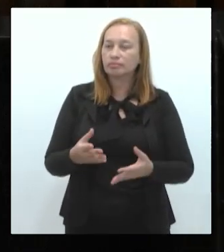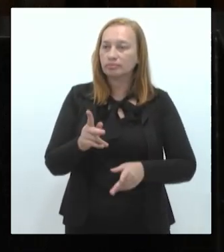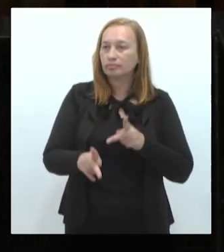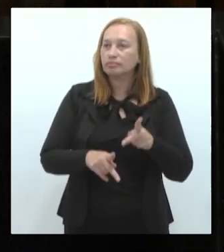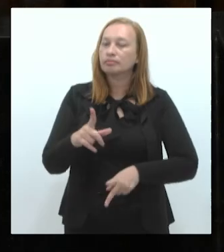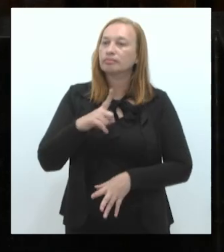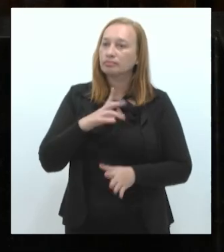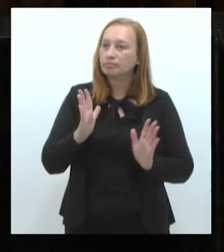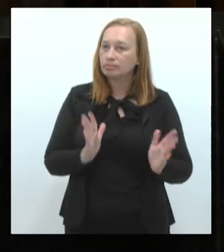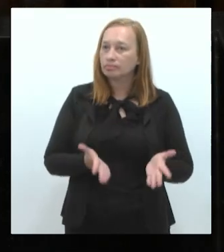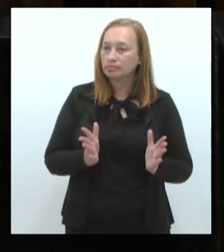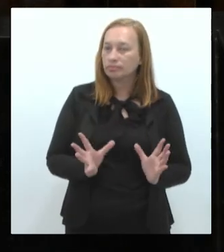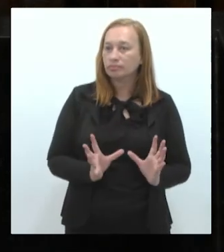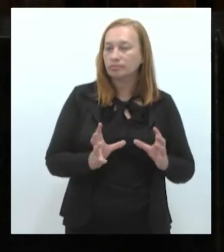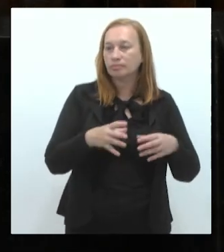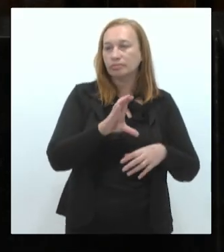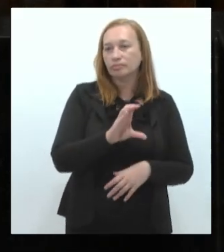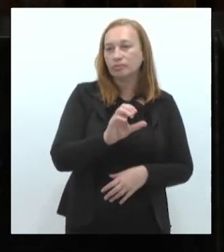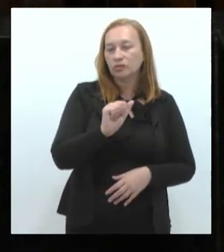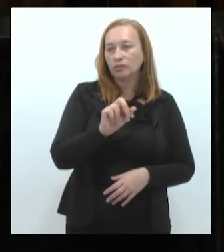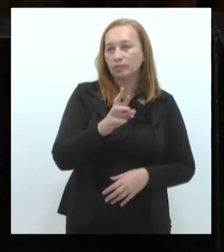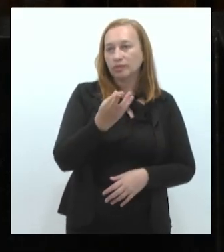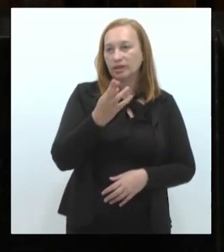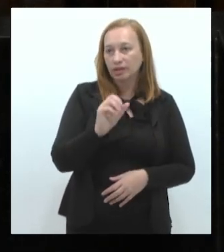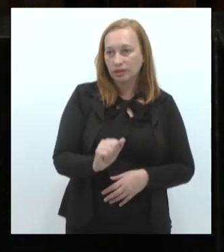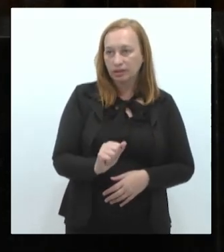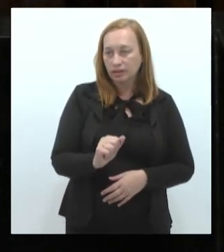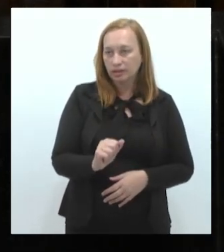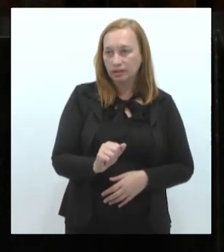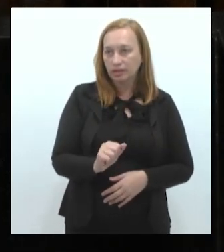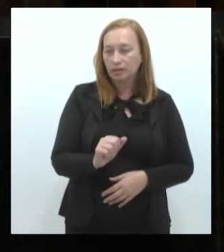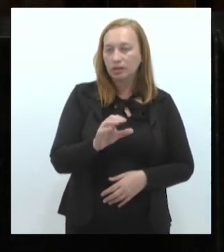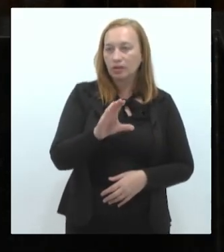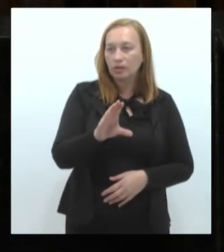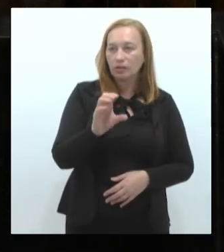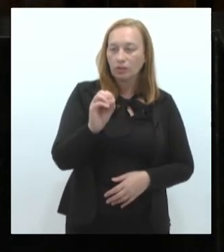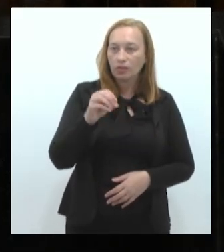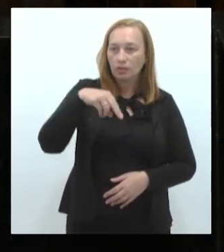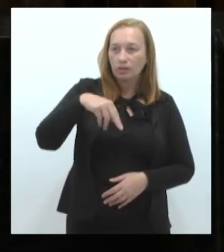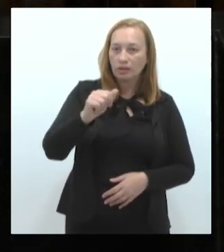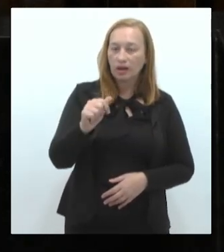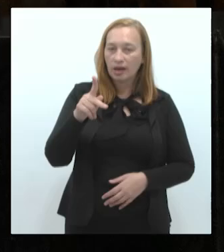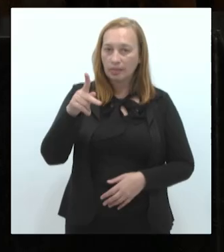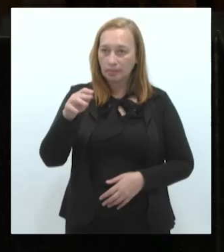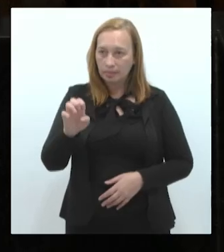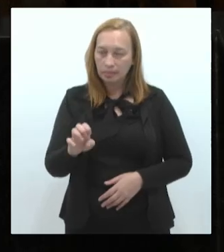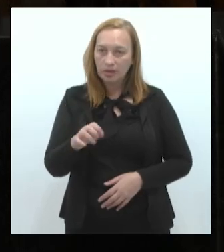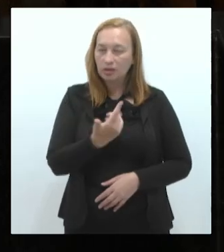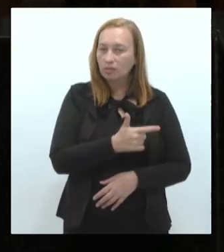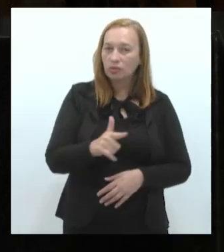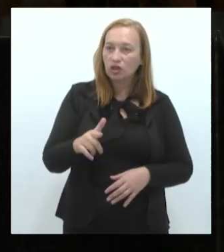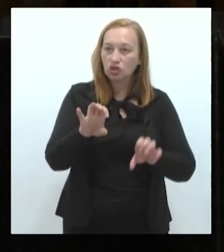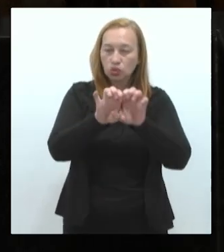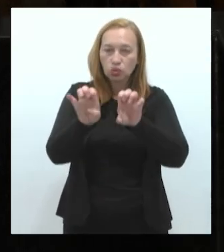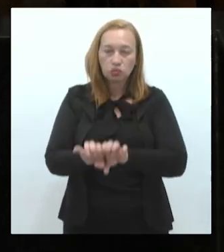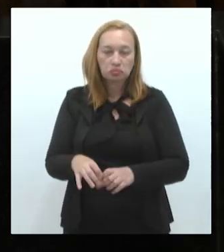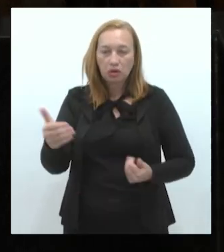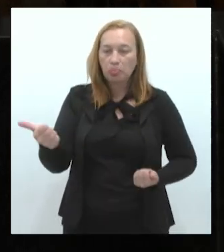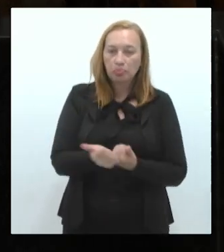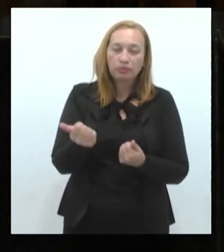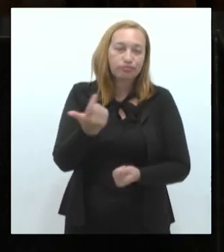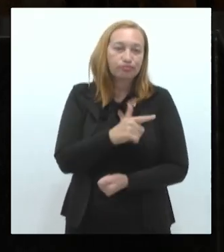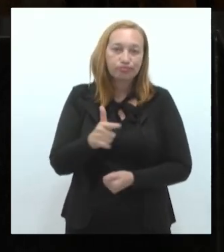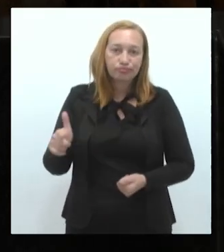Companhia Nacional de Abastecimento Alimentar, a CONAB, desestruturada, sem apoio,